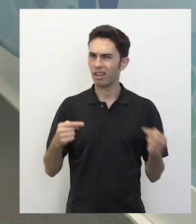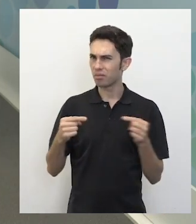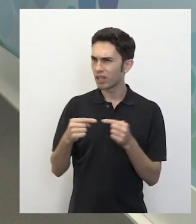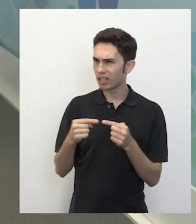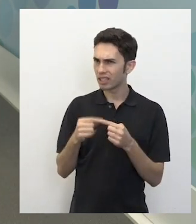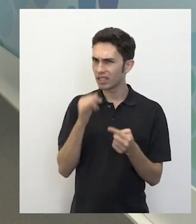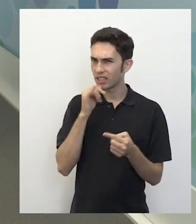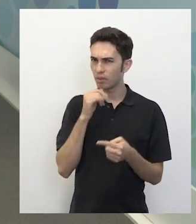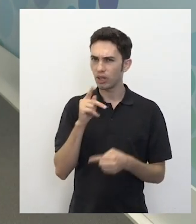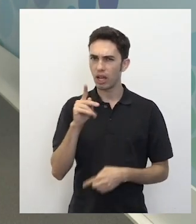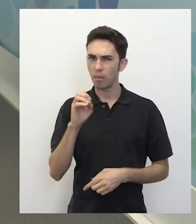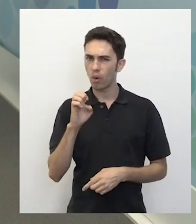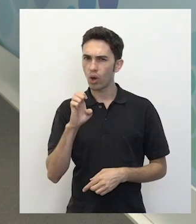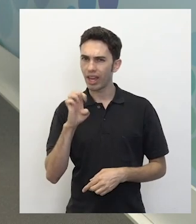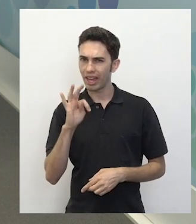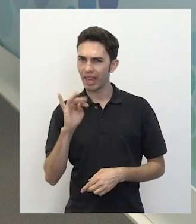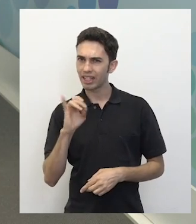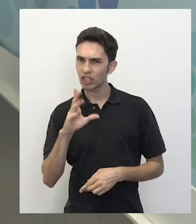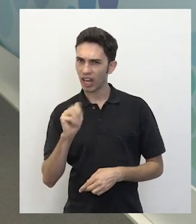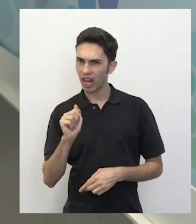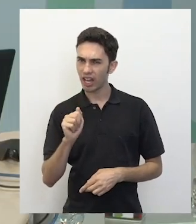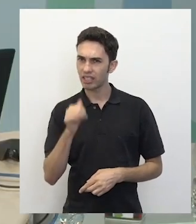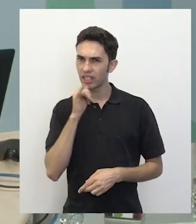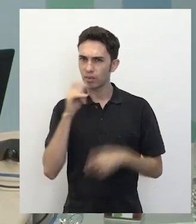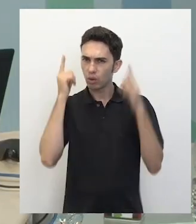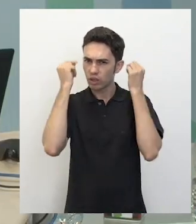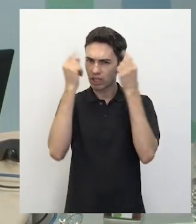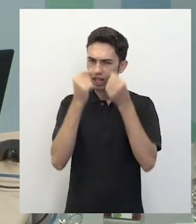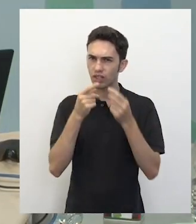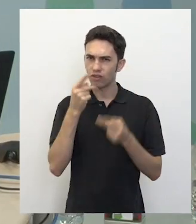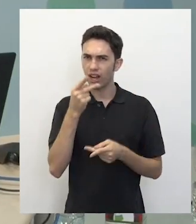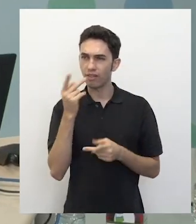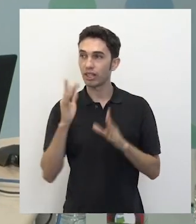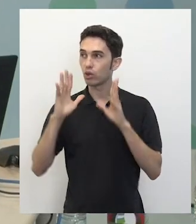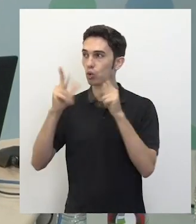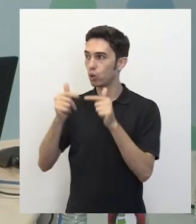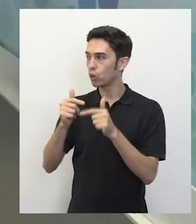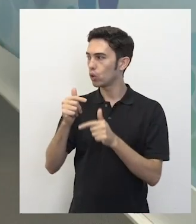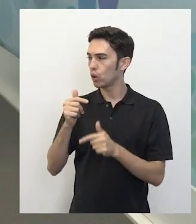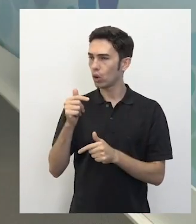da poética, né? Porque antigamente os gregos achavam que tudo que era ficção era poética?